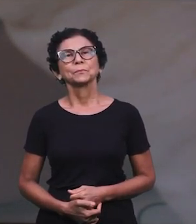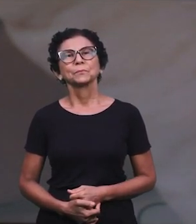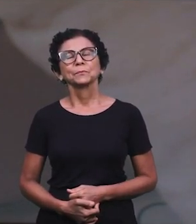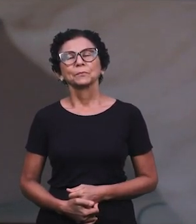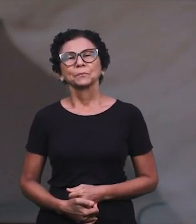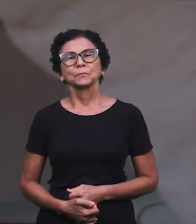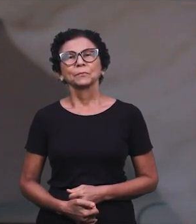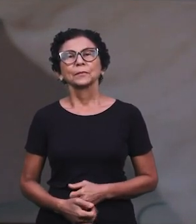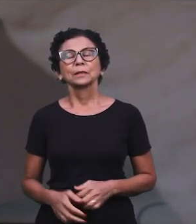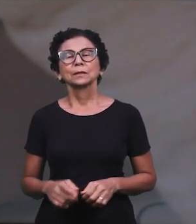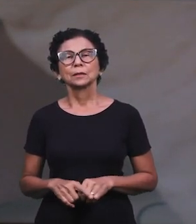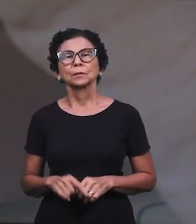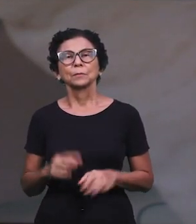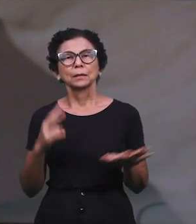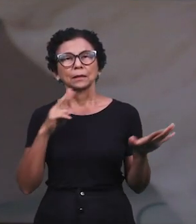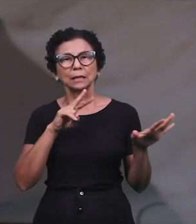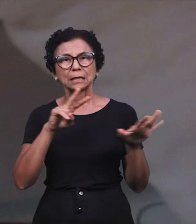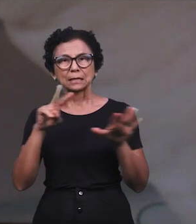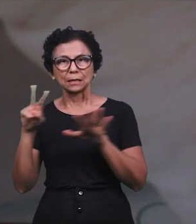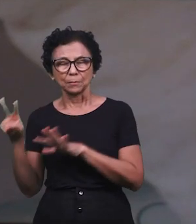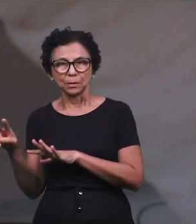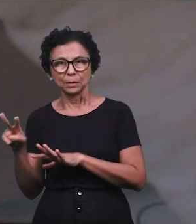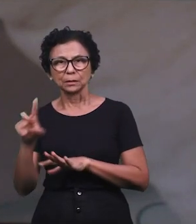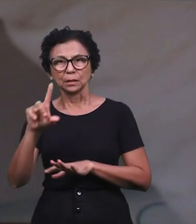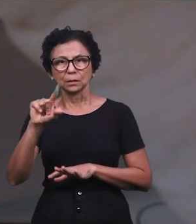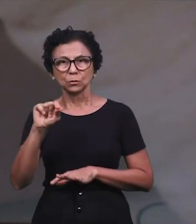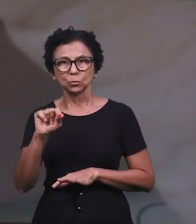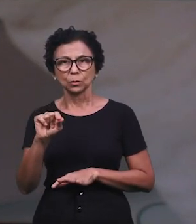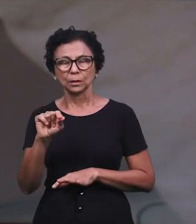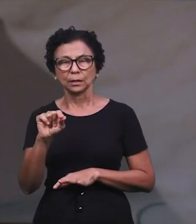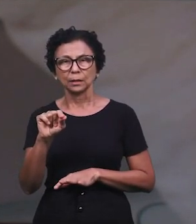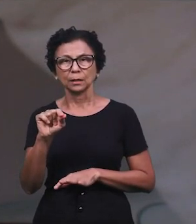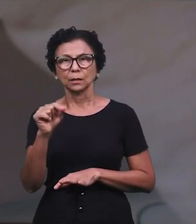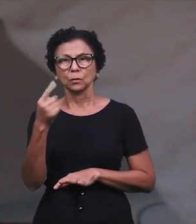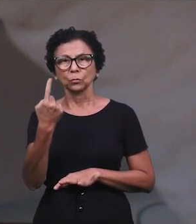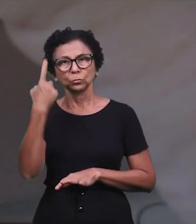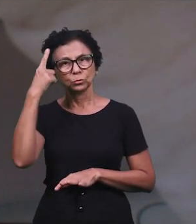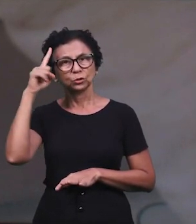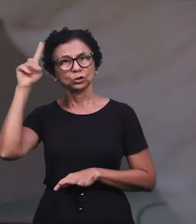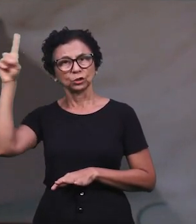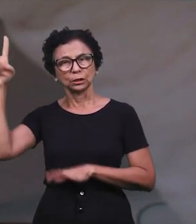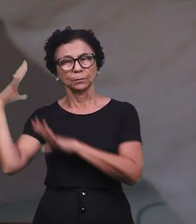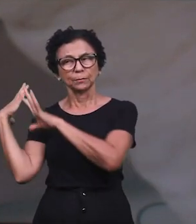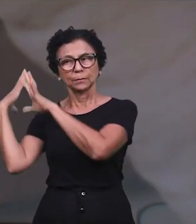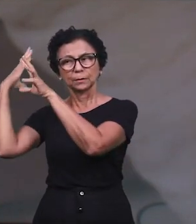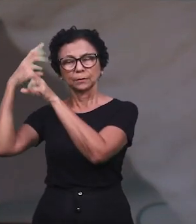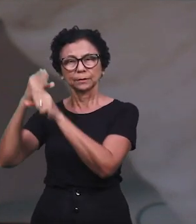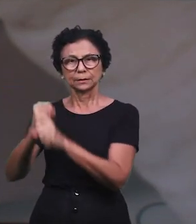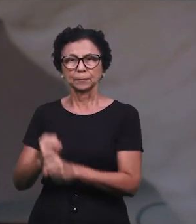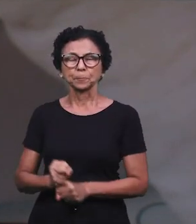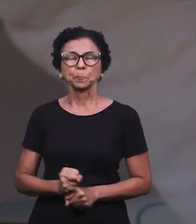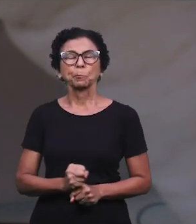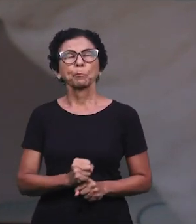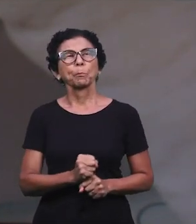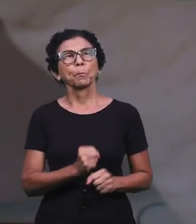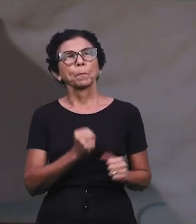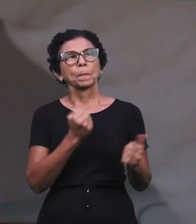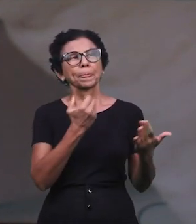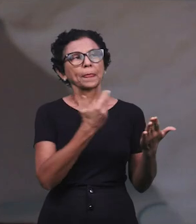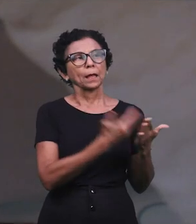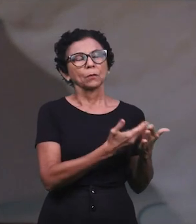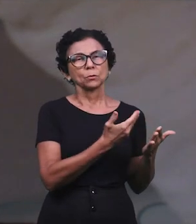usar um dia da semana da sua rotina de estudos para fazer revisões. Então, ó, eu estudo de